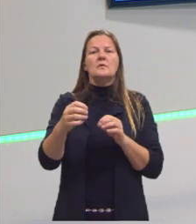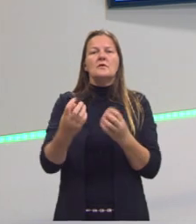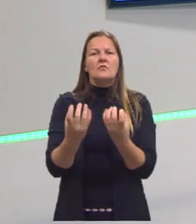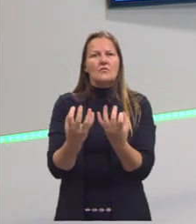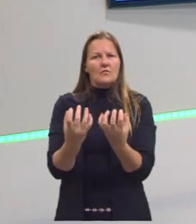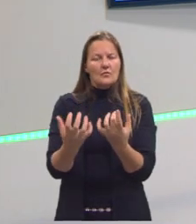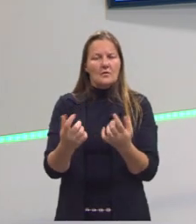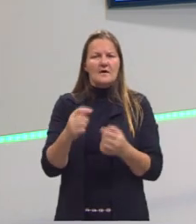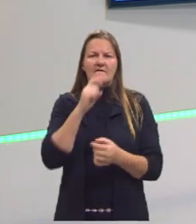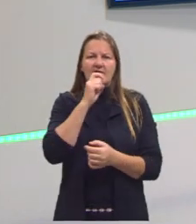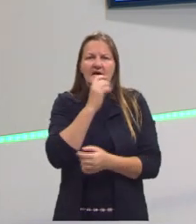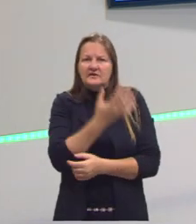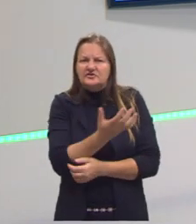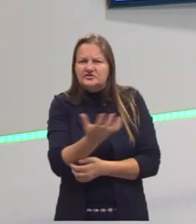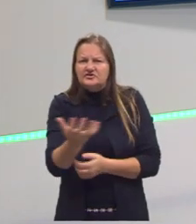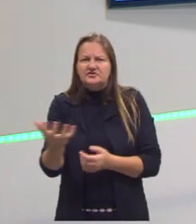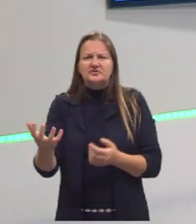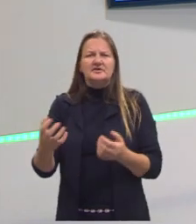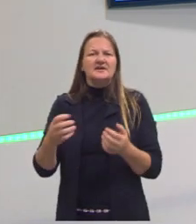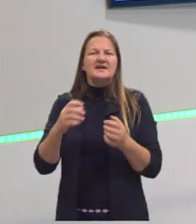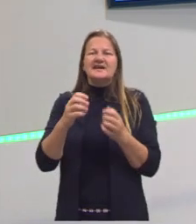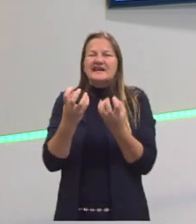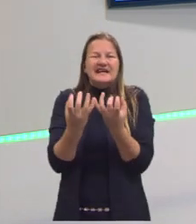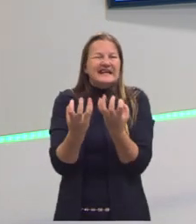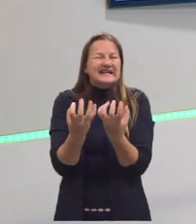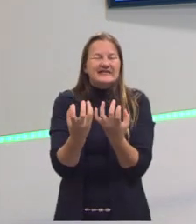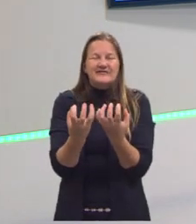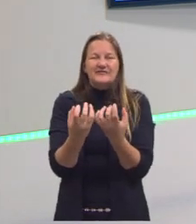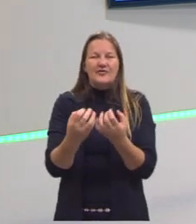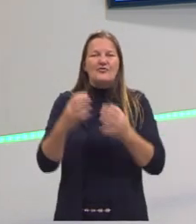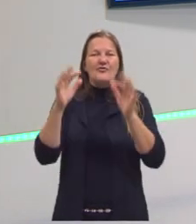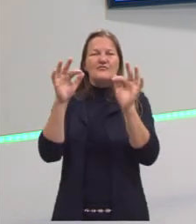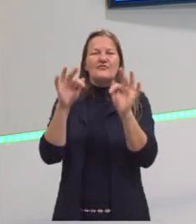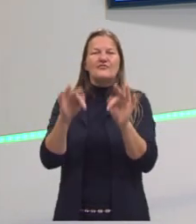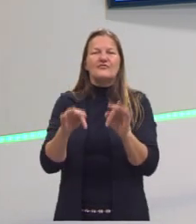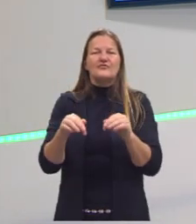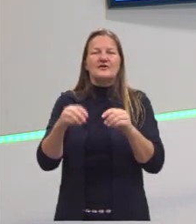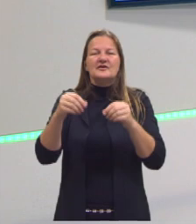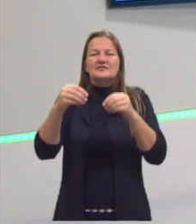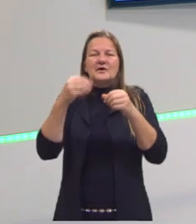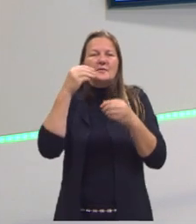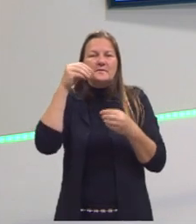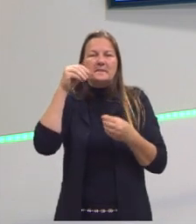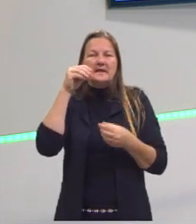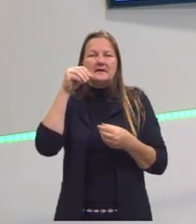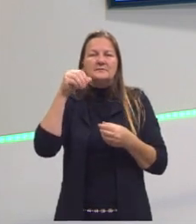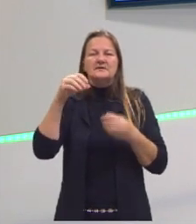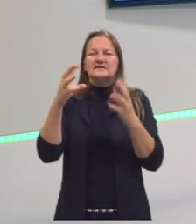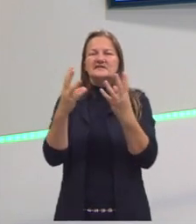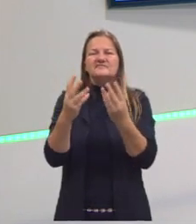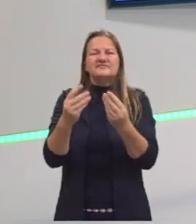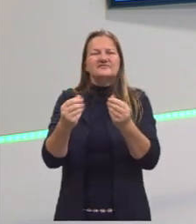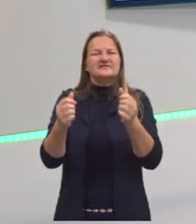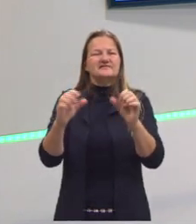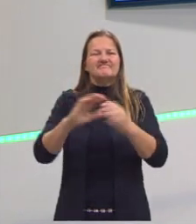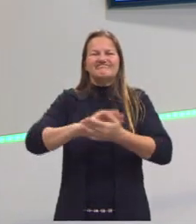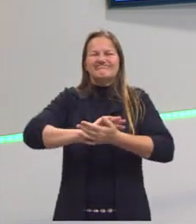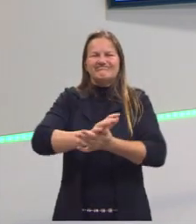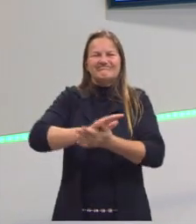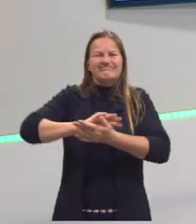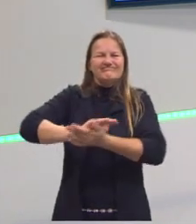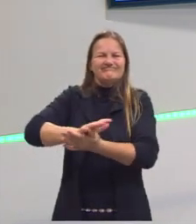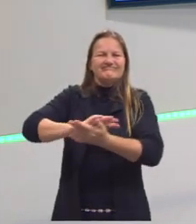também vai né a queimar também vai dará fim aos nutrientes né que nós temos nesse nesse